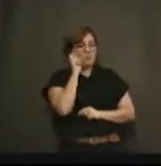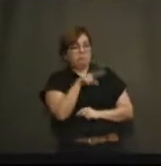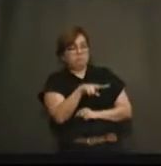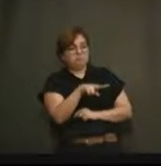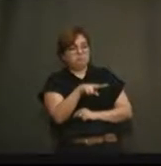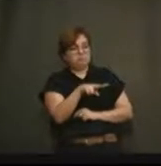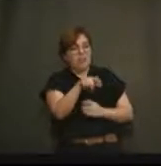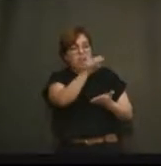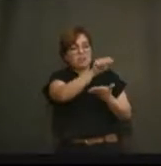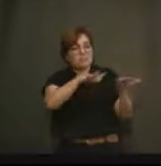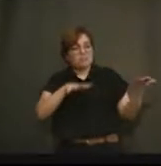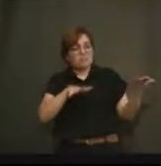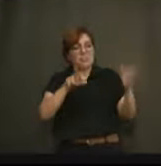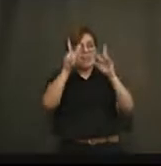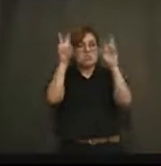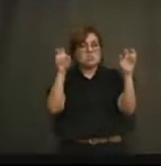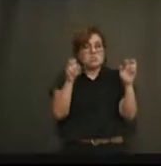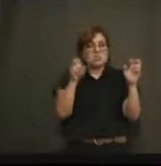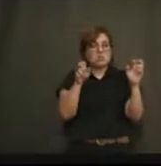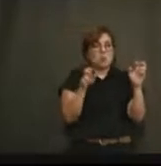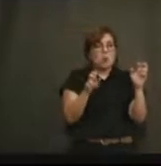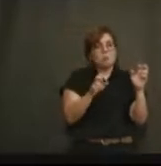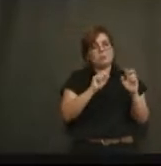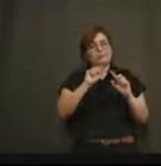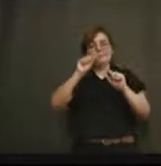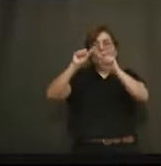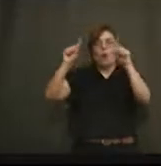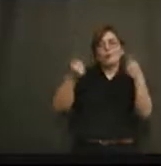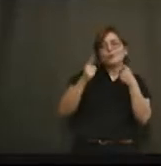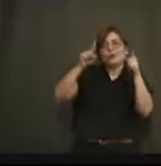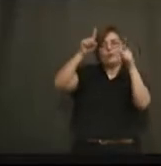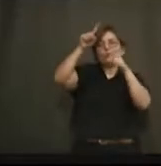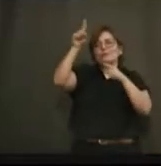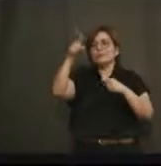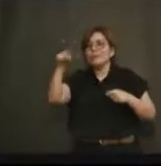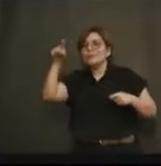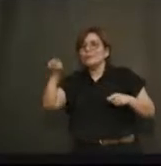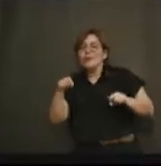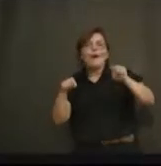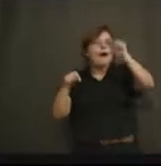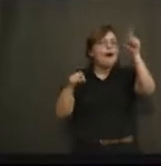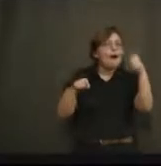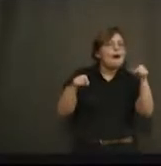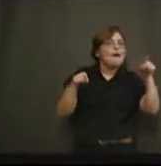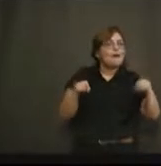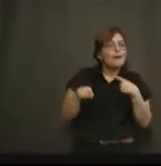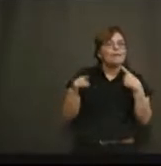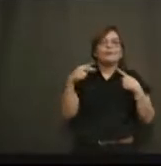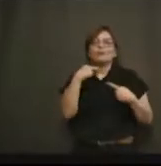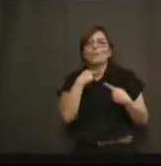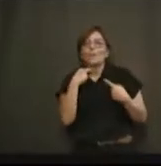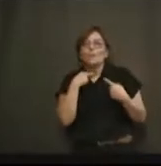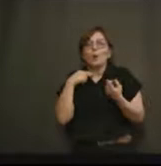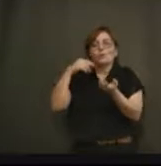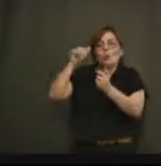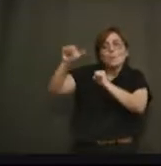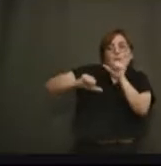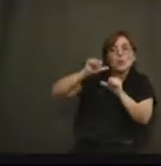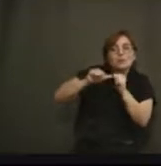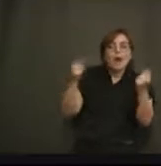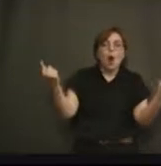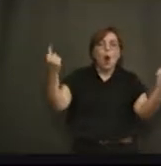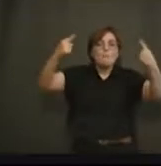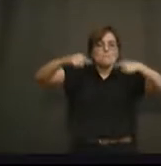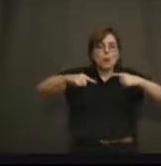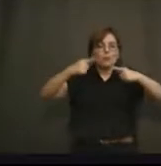o que é que coloca primeiro, se é parênteses, se é colchetes, se é chaves, e que não pode trocar, não pode ser na ordem oposta, porque tem uma